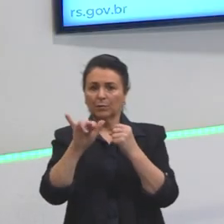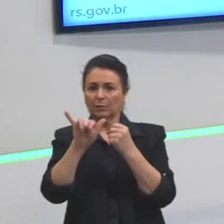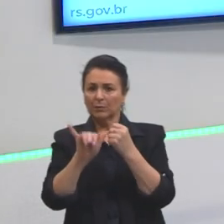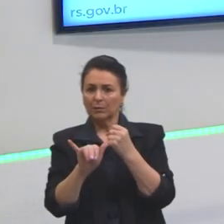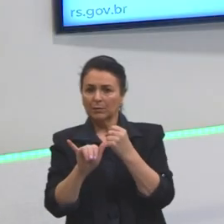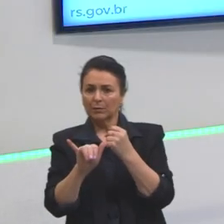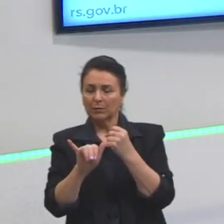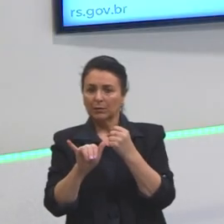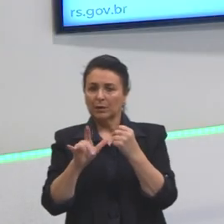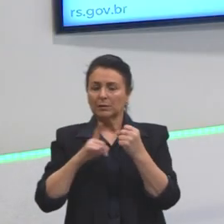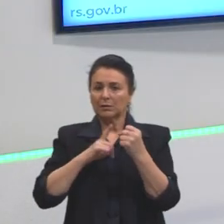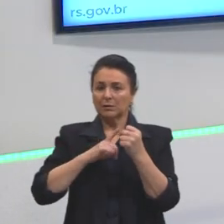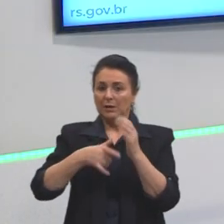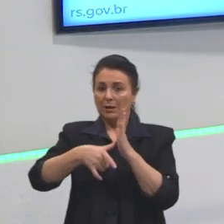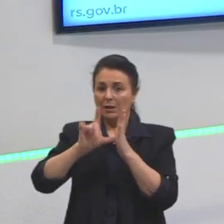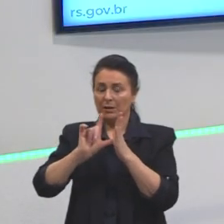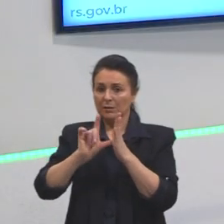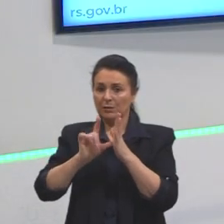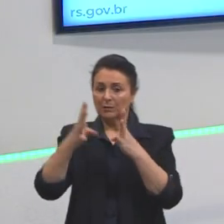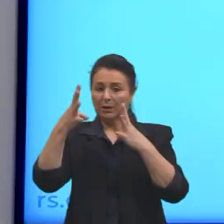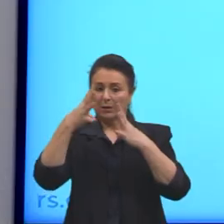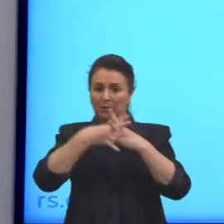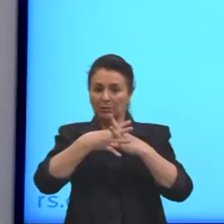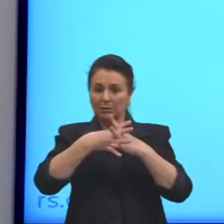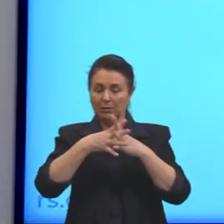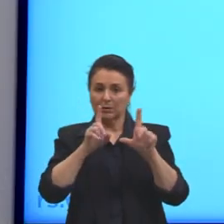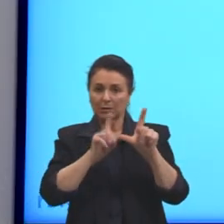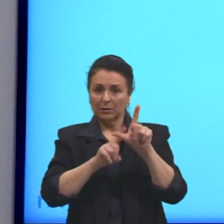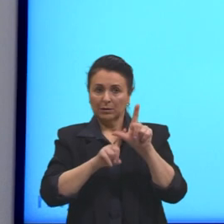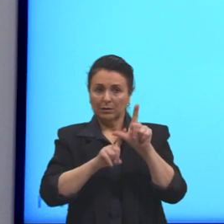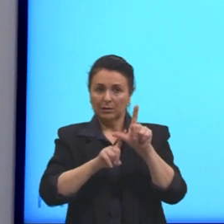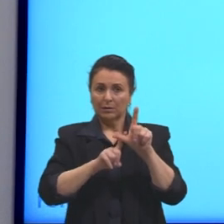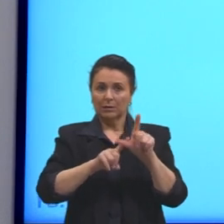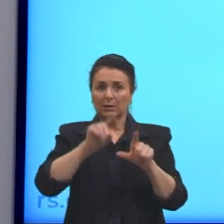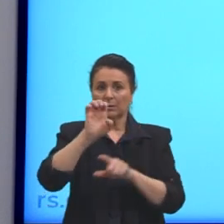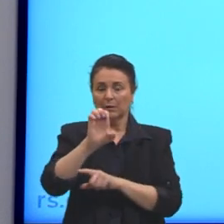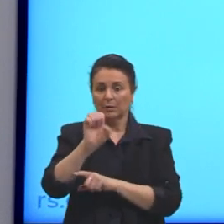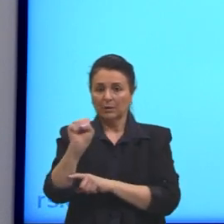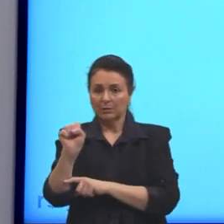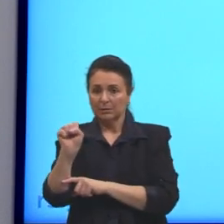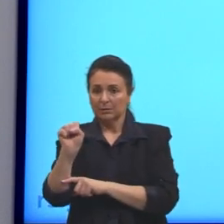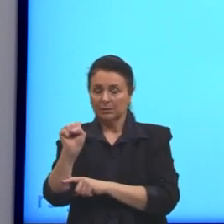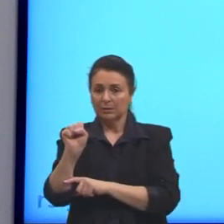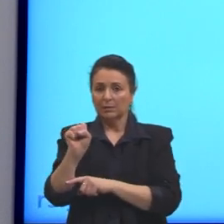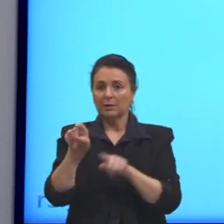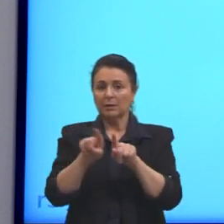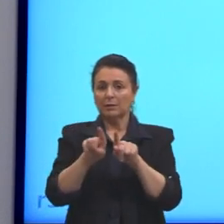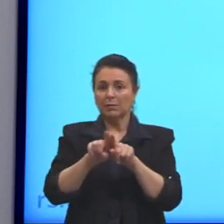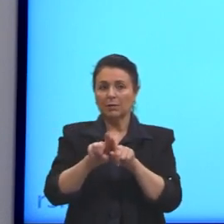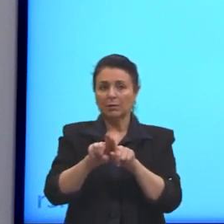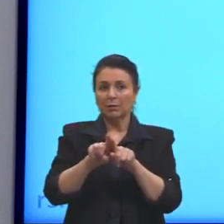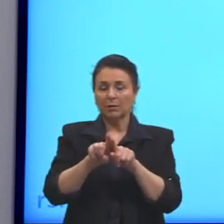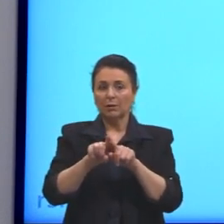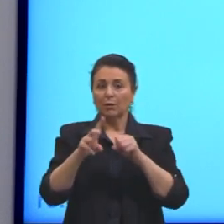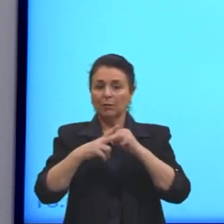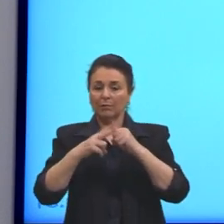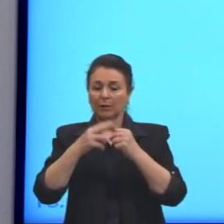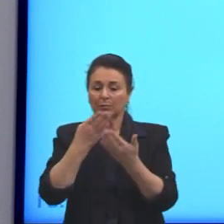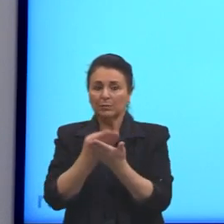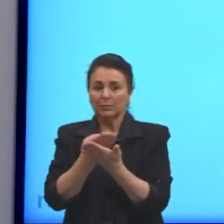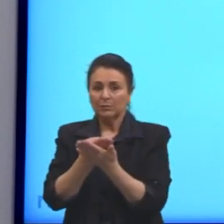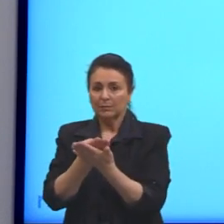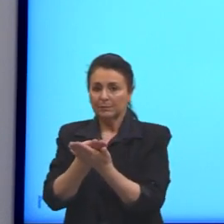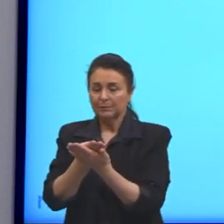antecedido de uma consoante ele vai ganhar e s que o caso do estarei que é o mais comum um verbo estudar